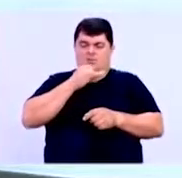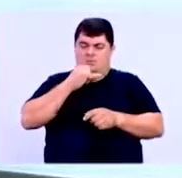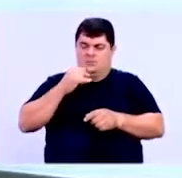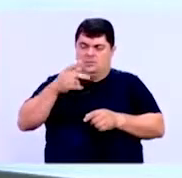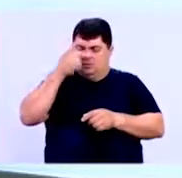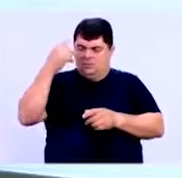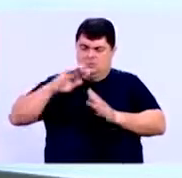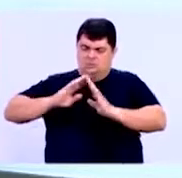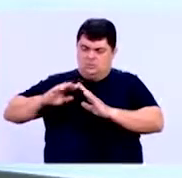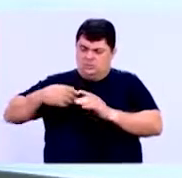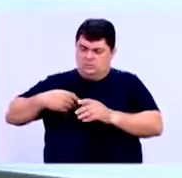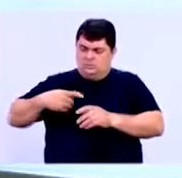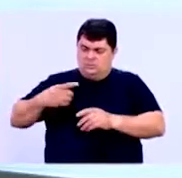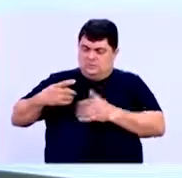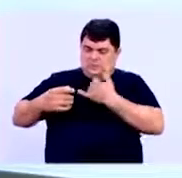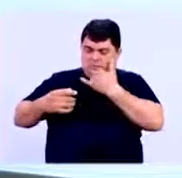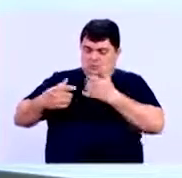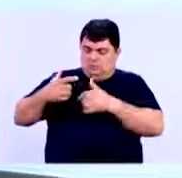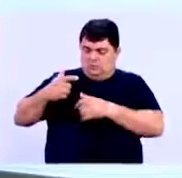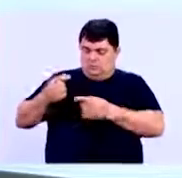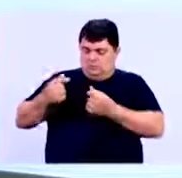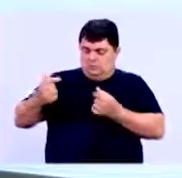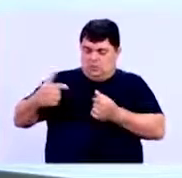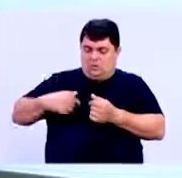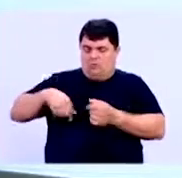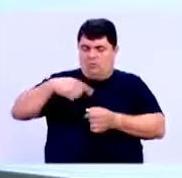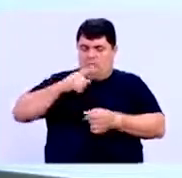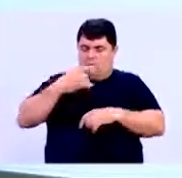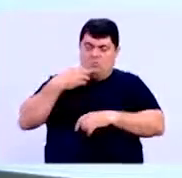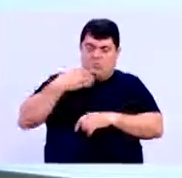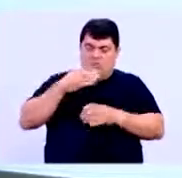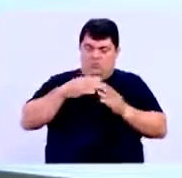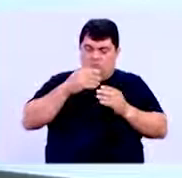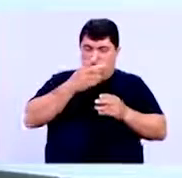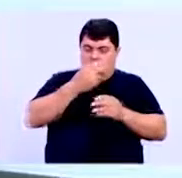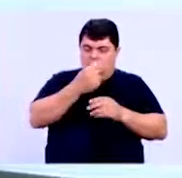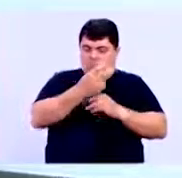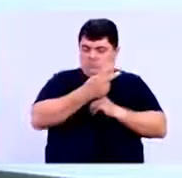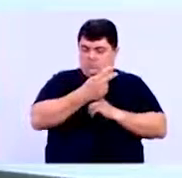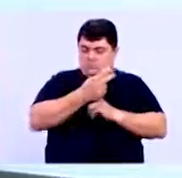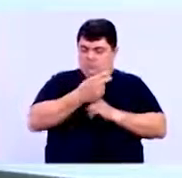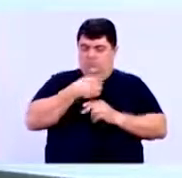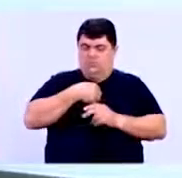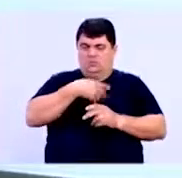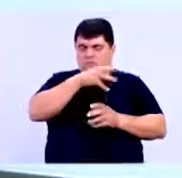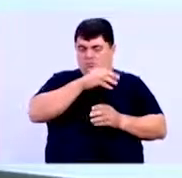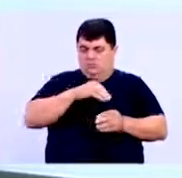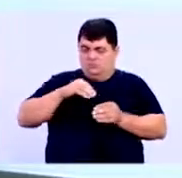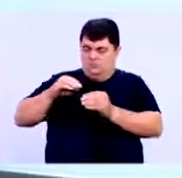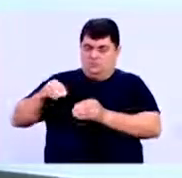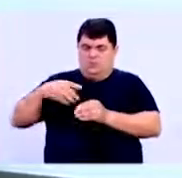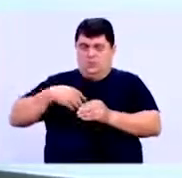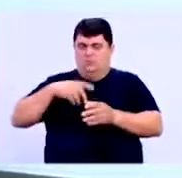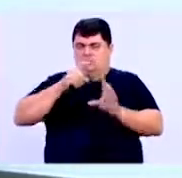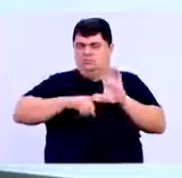banco. E aí agora, onde era para ficar minha margem retida na empresa, eu pago juros e encargos para o banco.